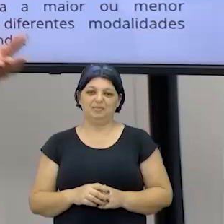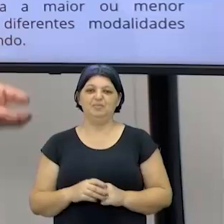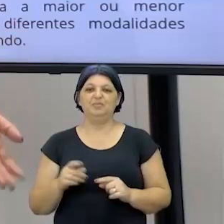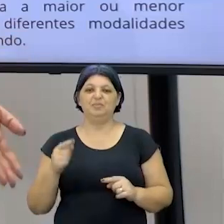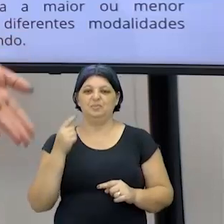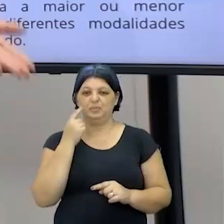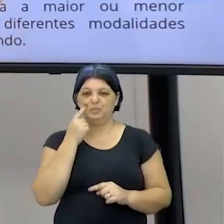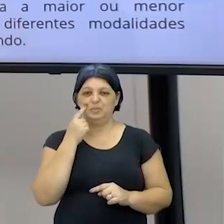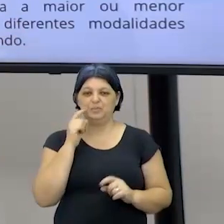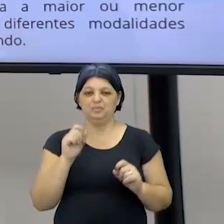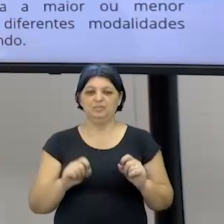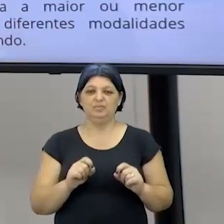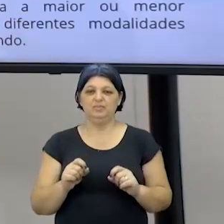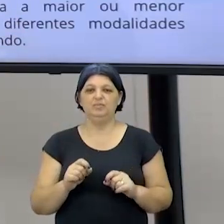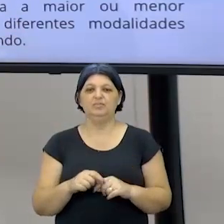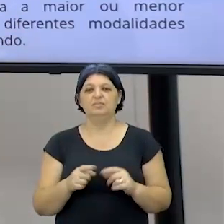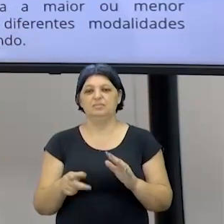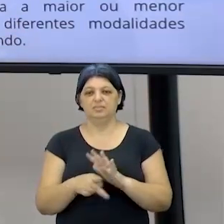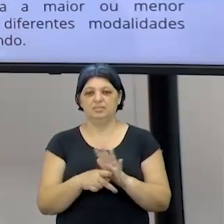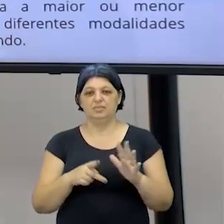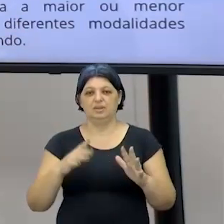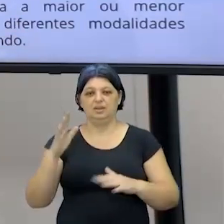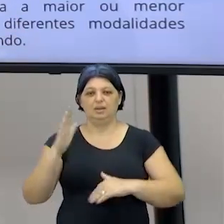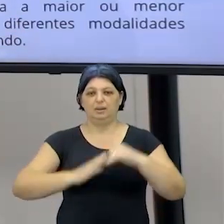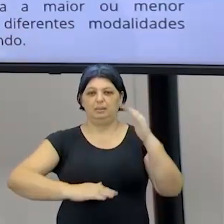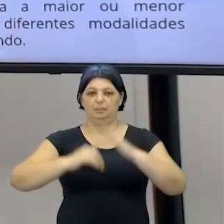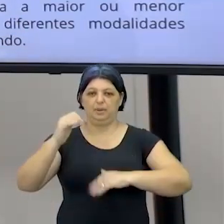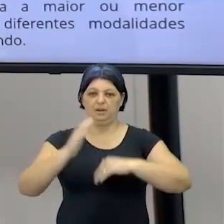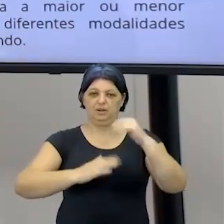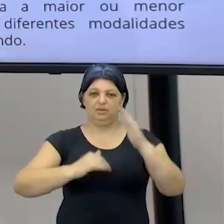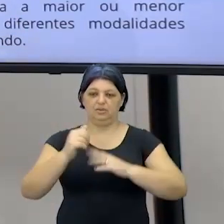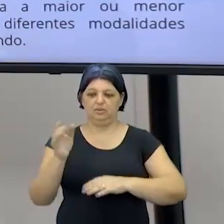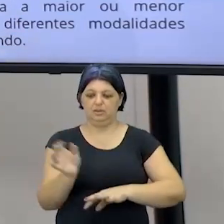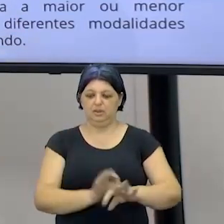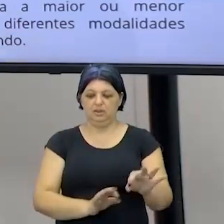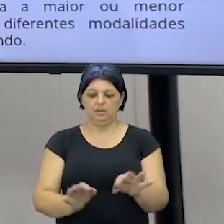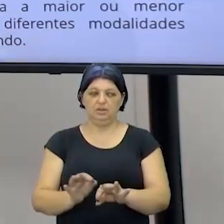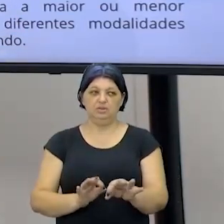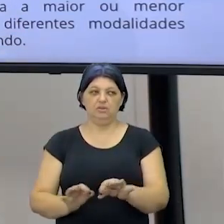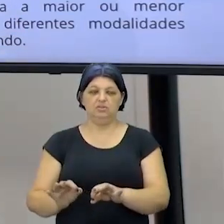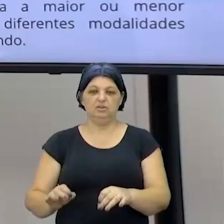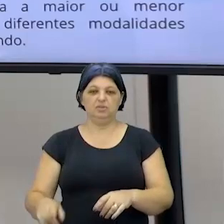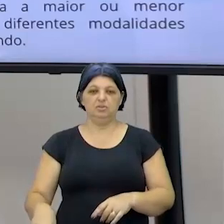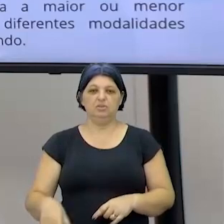Vamos trazer essas modalidades à prática. Vamos preparar material